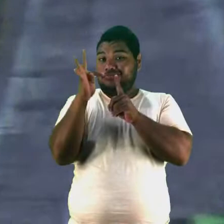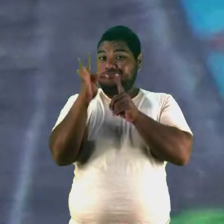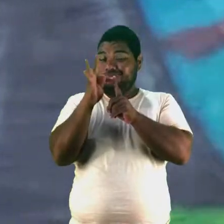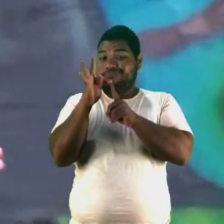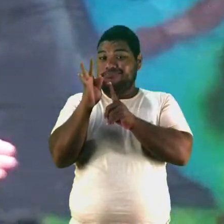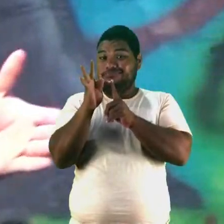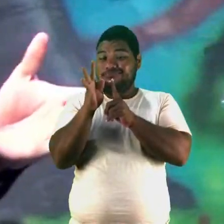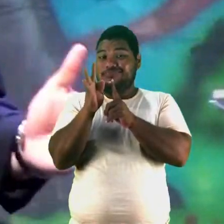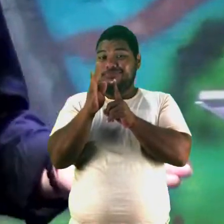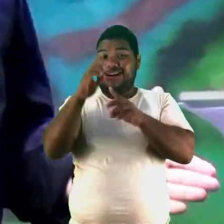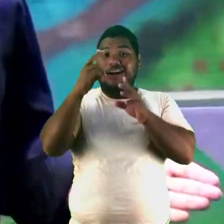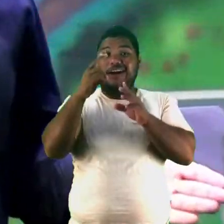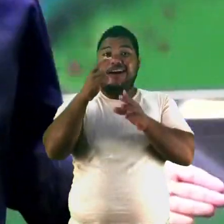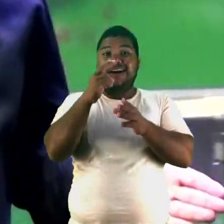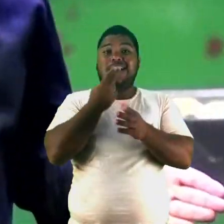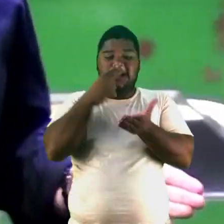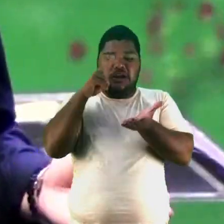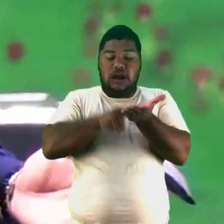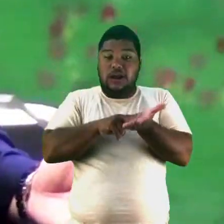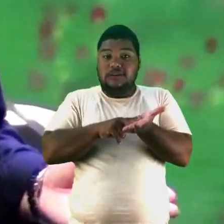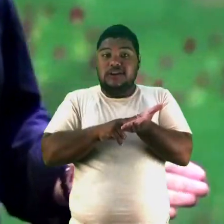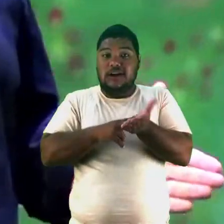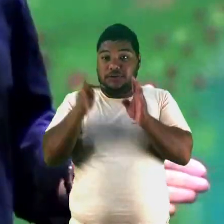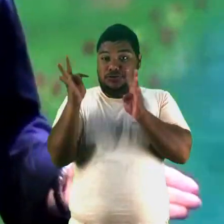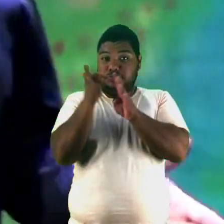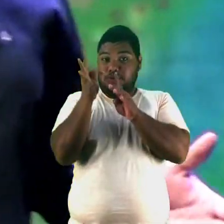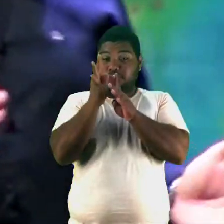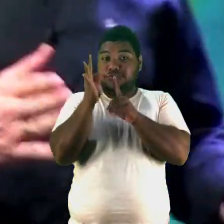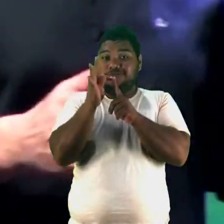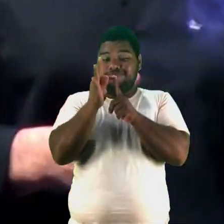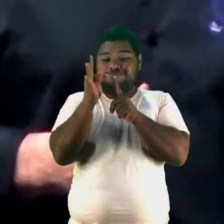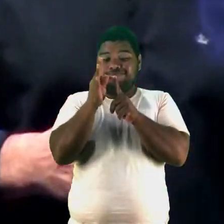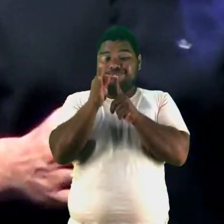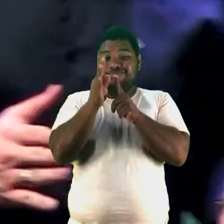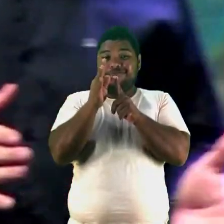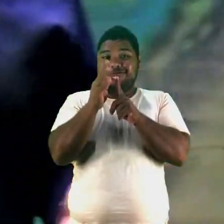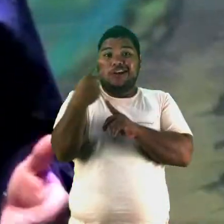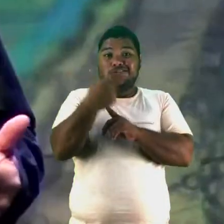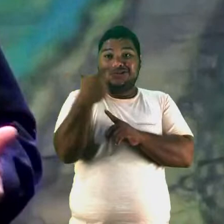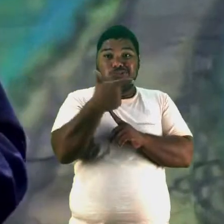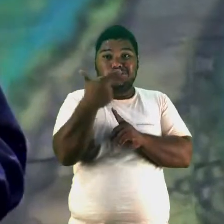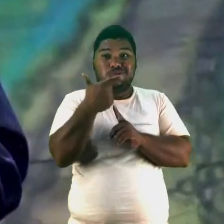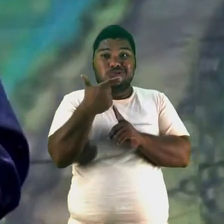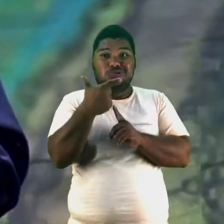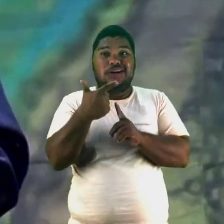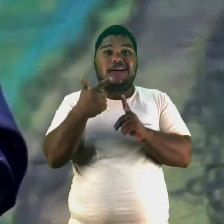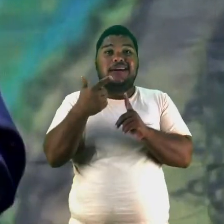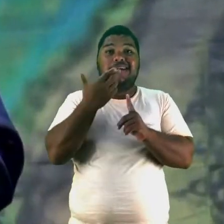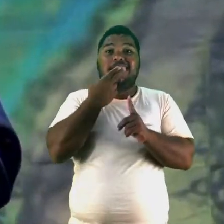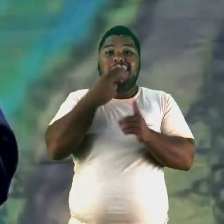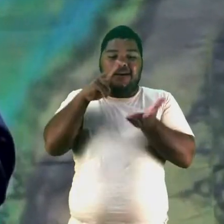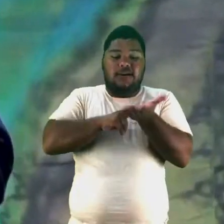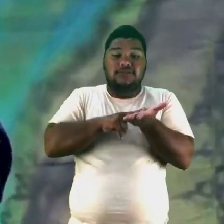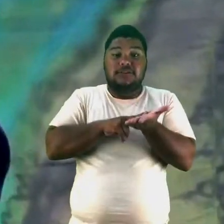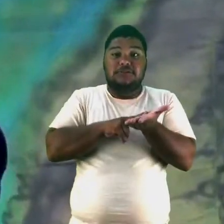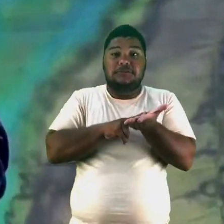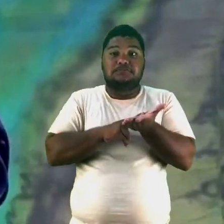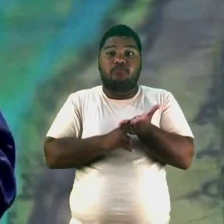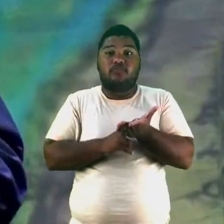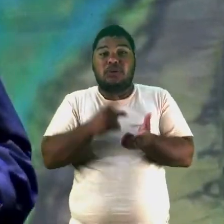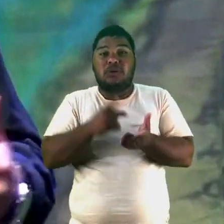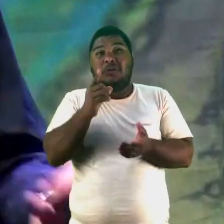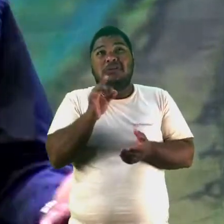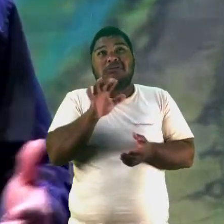A carta a Timóteo, a segunda carta a Timóteo, ela foi uma das últimas,